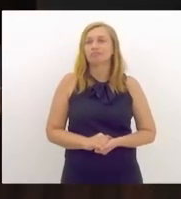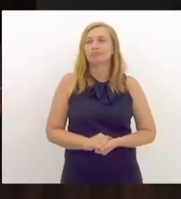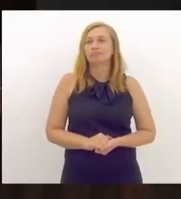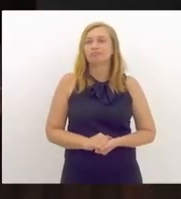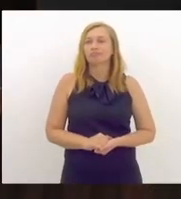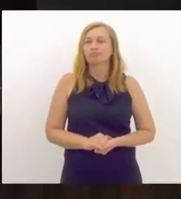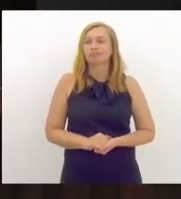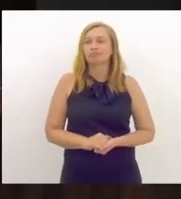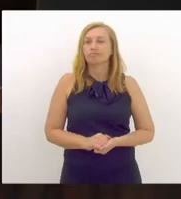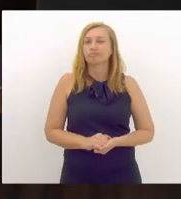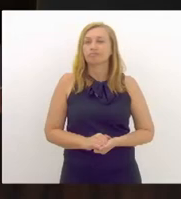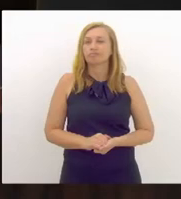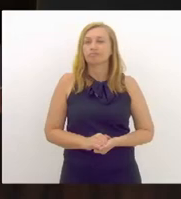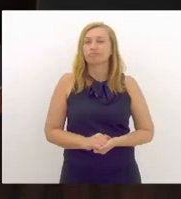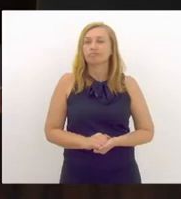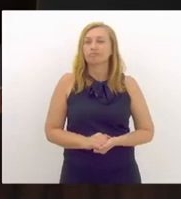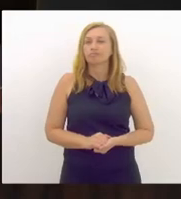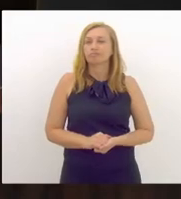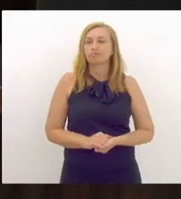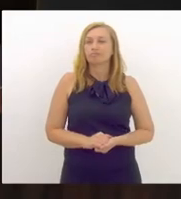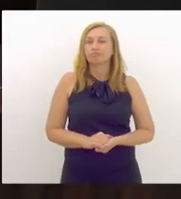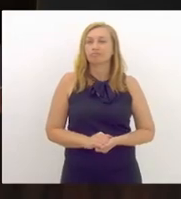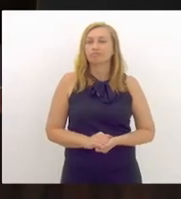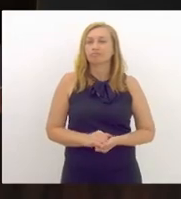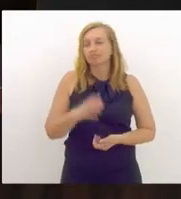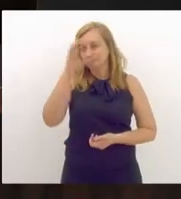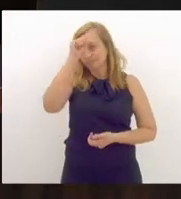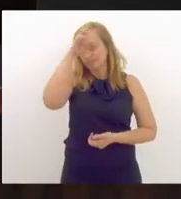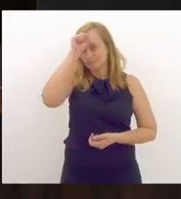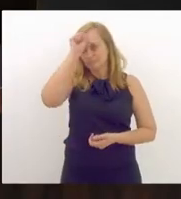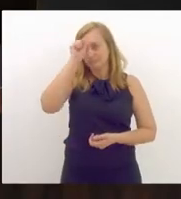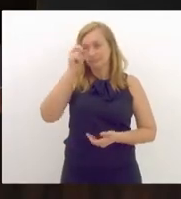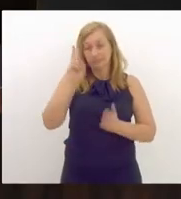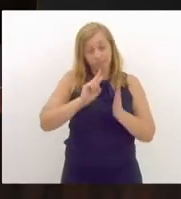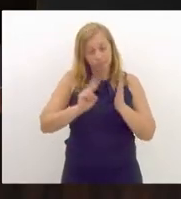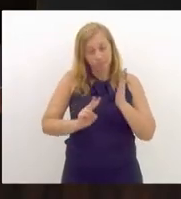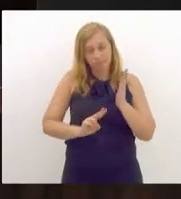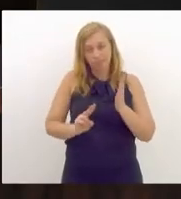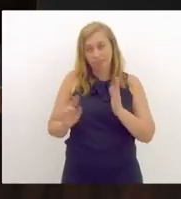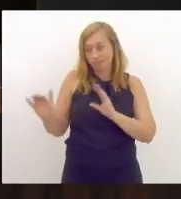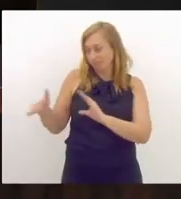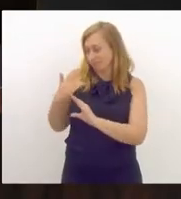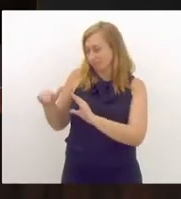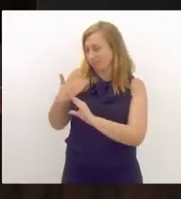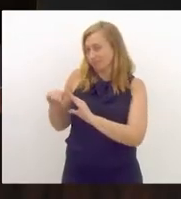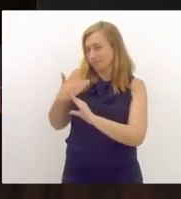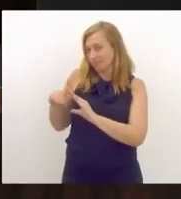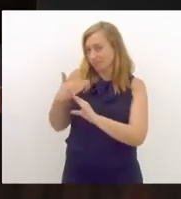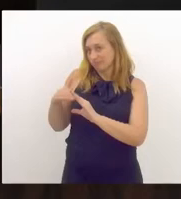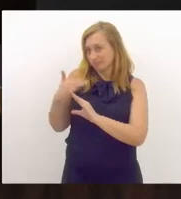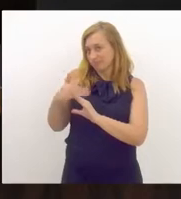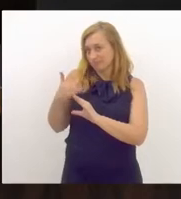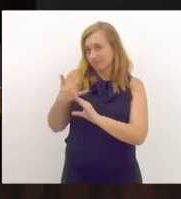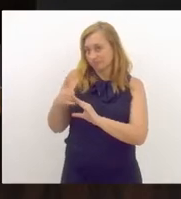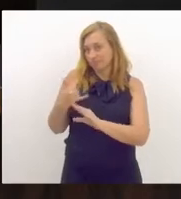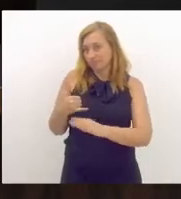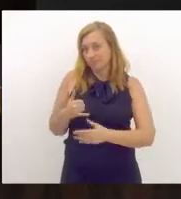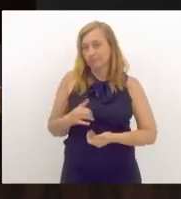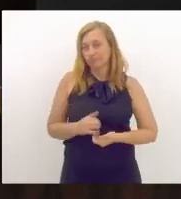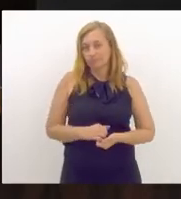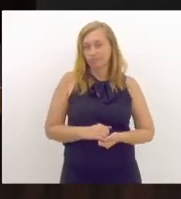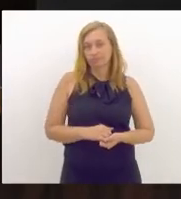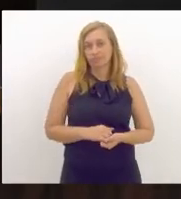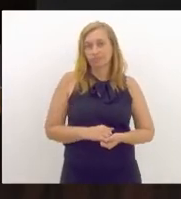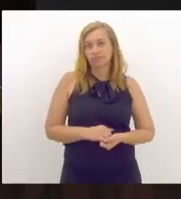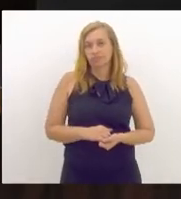eu fico Bebendo um pouco ali né lendo as coisas que ele manda por WhatsApp para falar olha